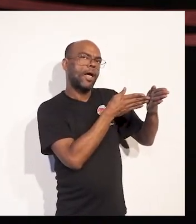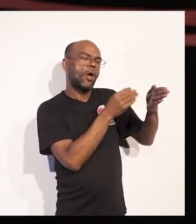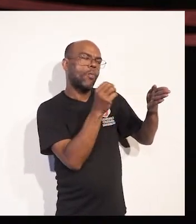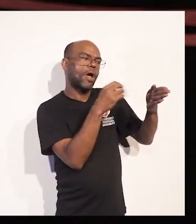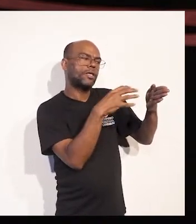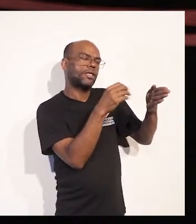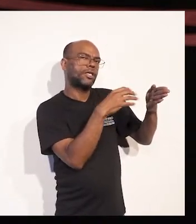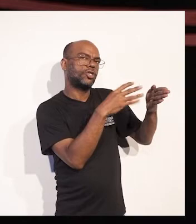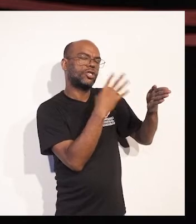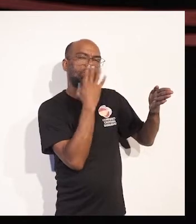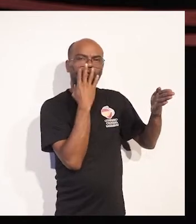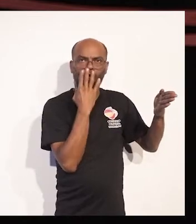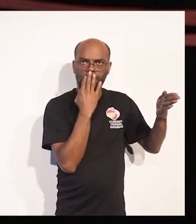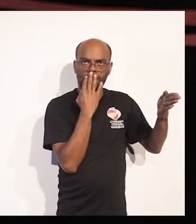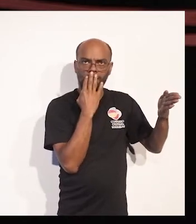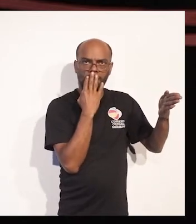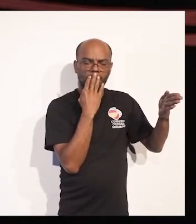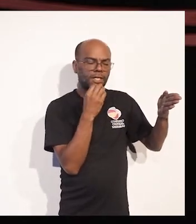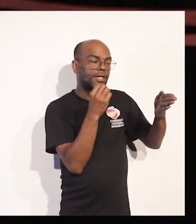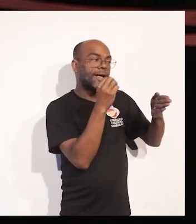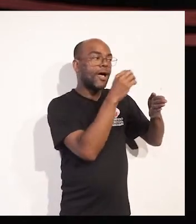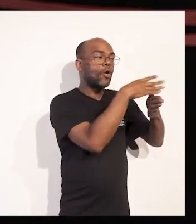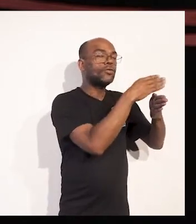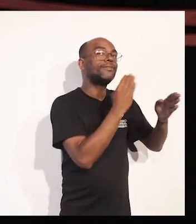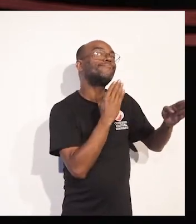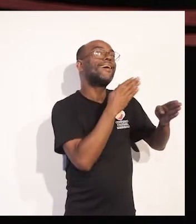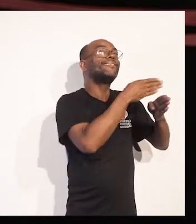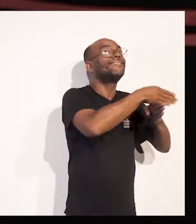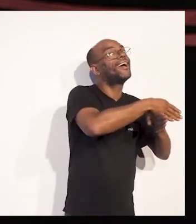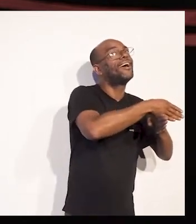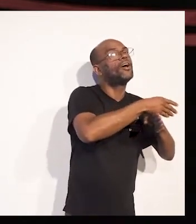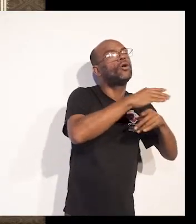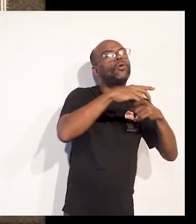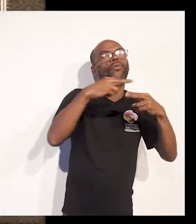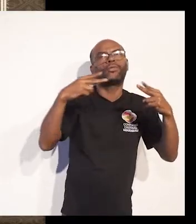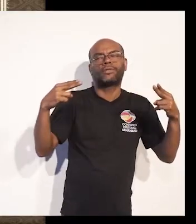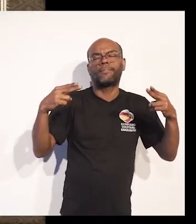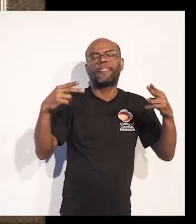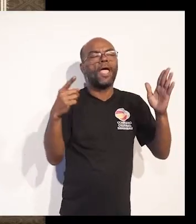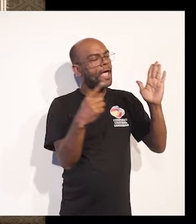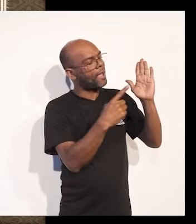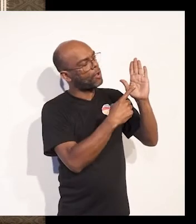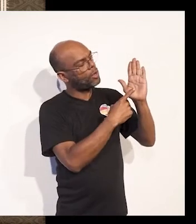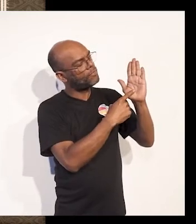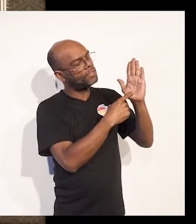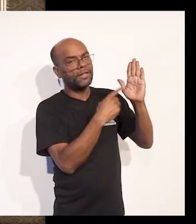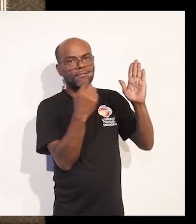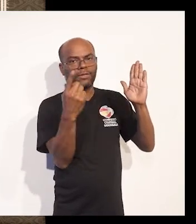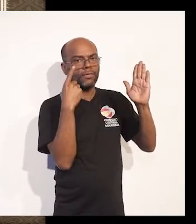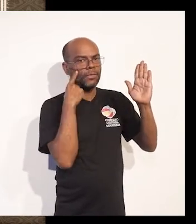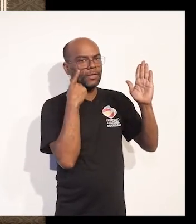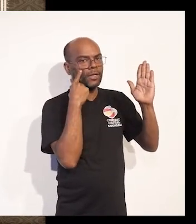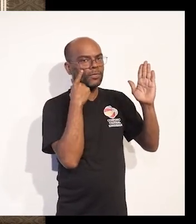energias, algumas cores, e deixar passar outras. No slide que vocês estão vendo agora, a gente